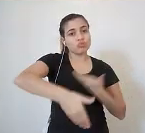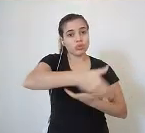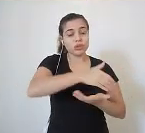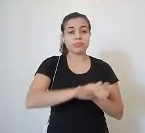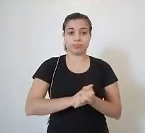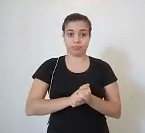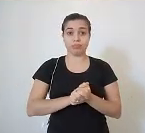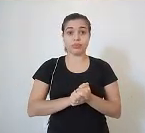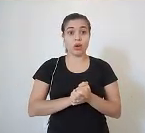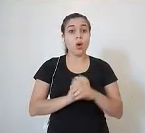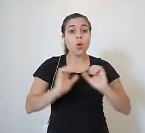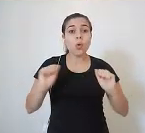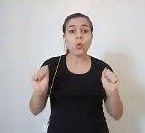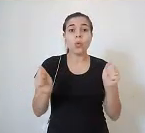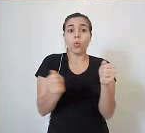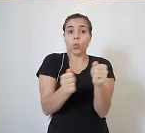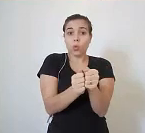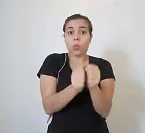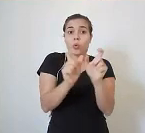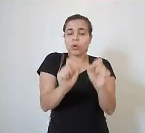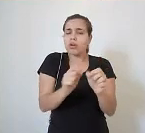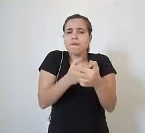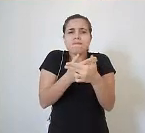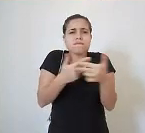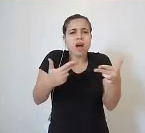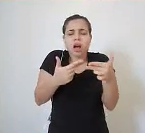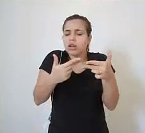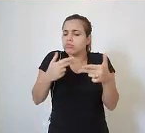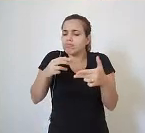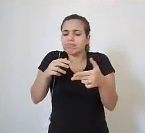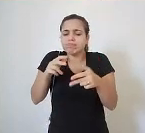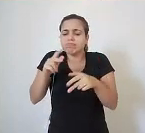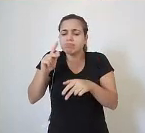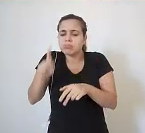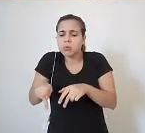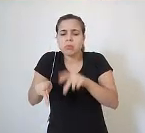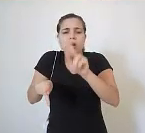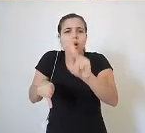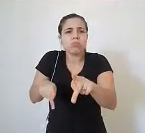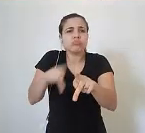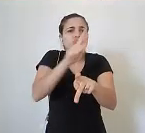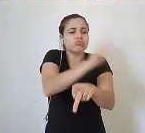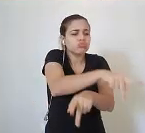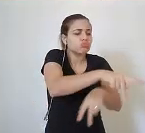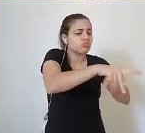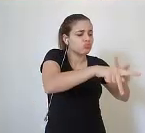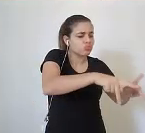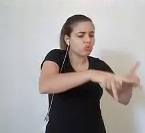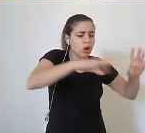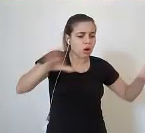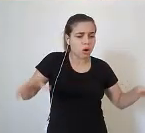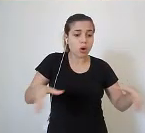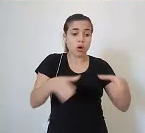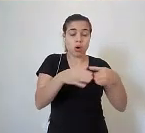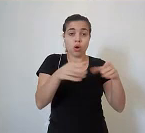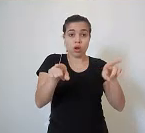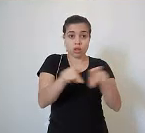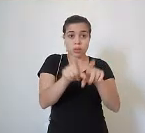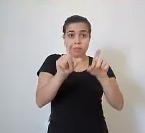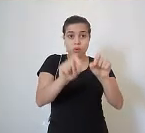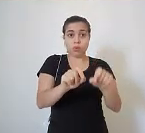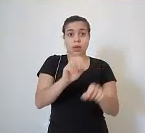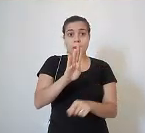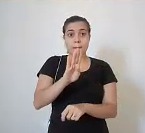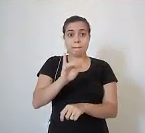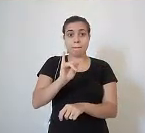tempo. O conjunto de várias populações, né, ou seja, uma comunidade biológica, que também pode ser chamada